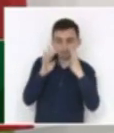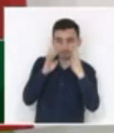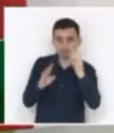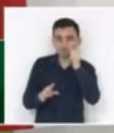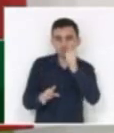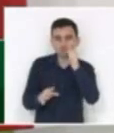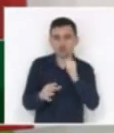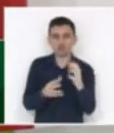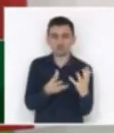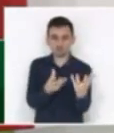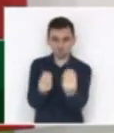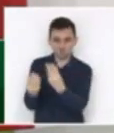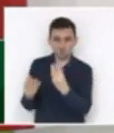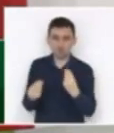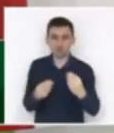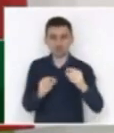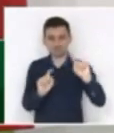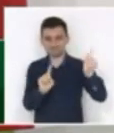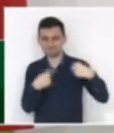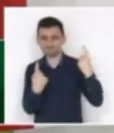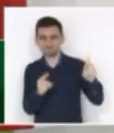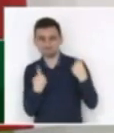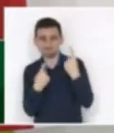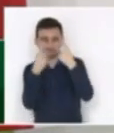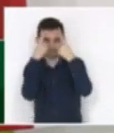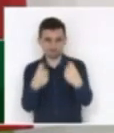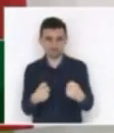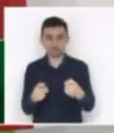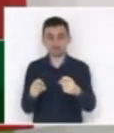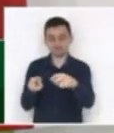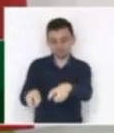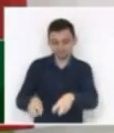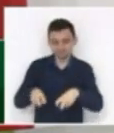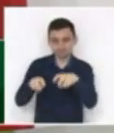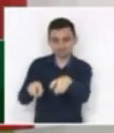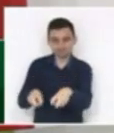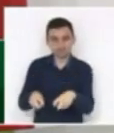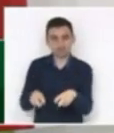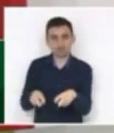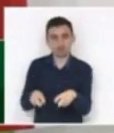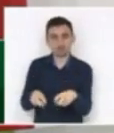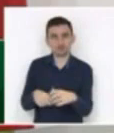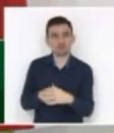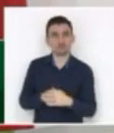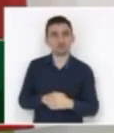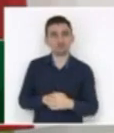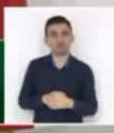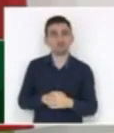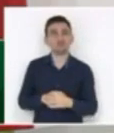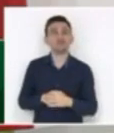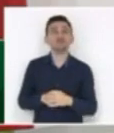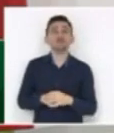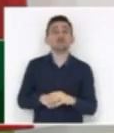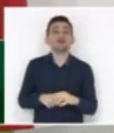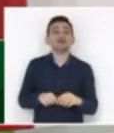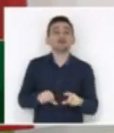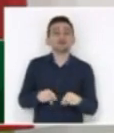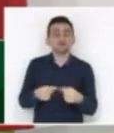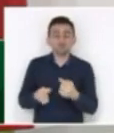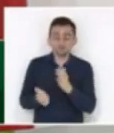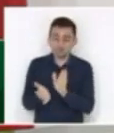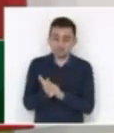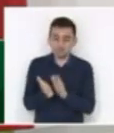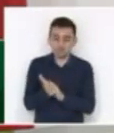e machista no campo, na roça. Parabéns à equipe pela qualidade do trabalho